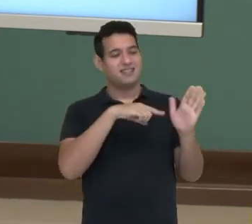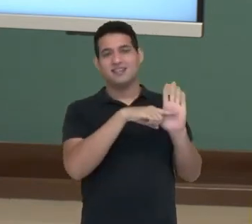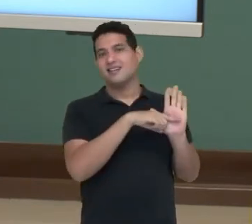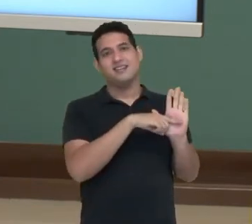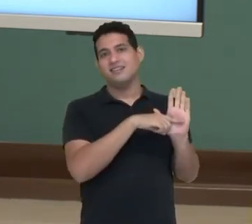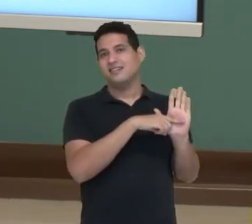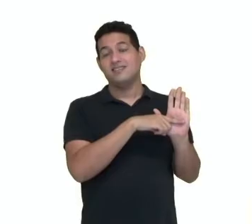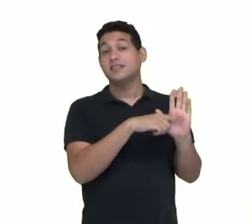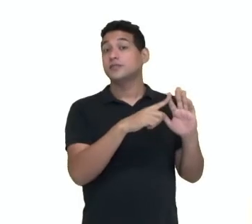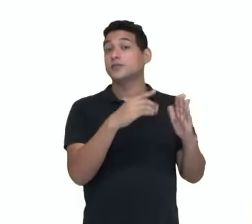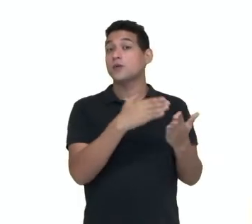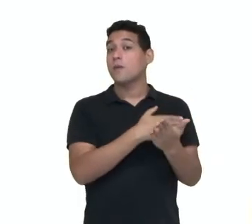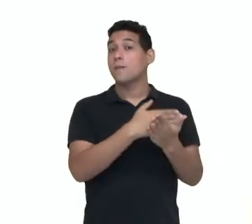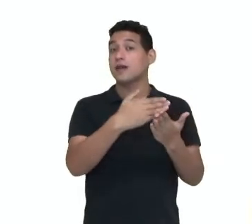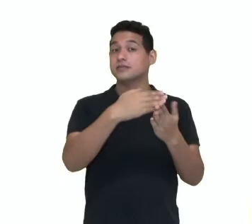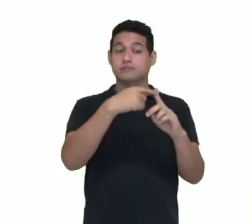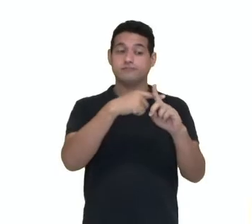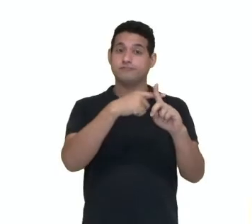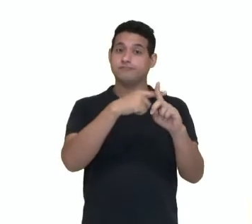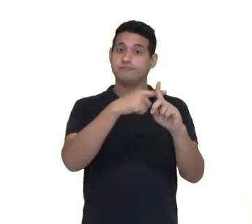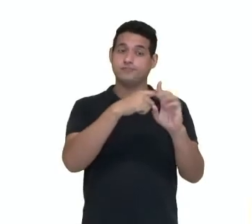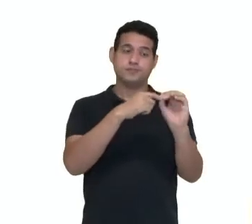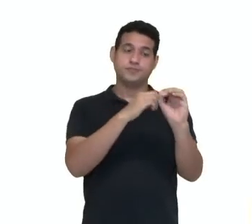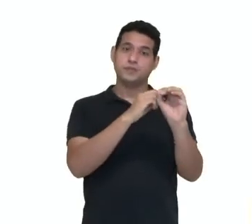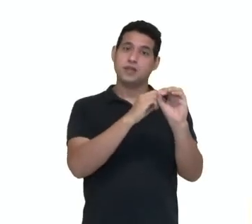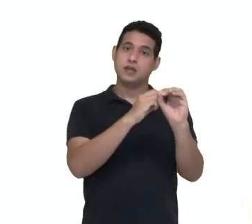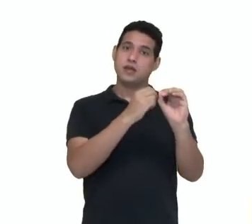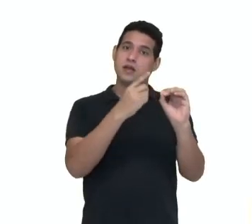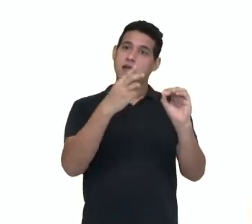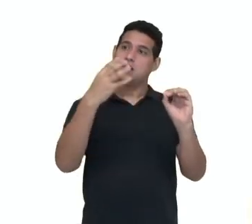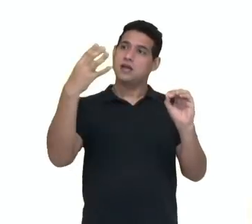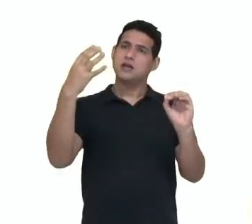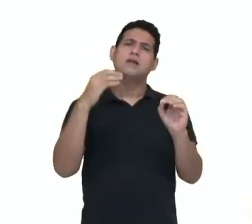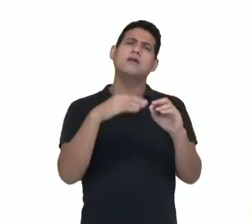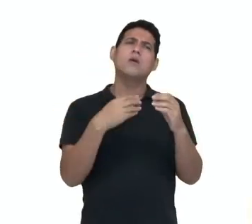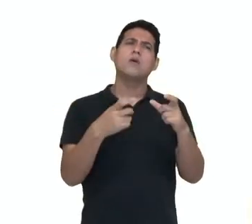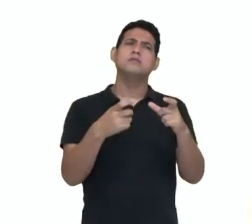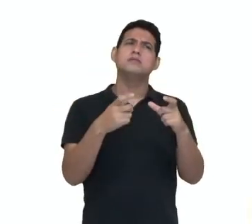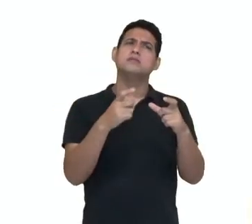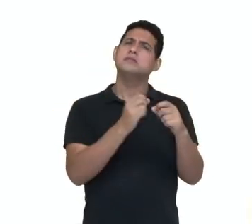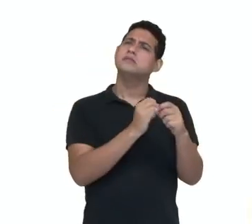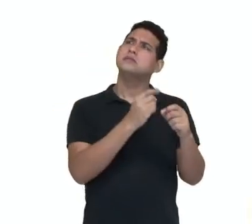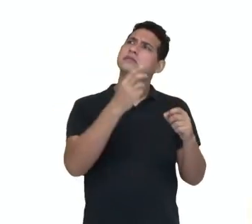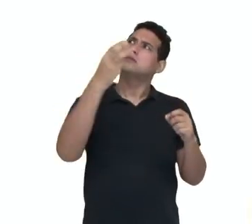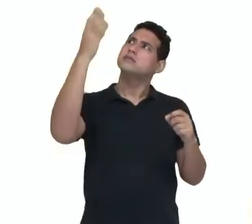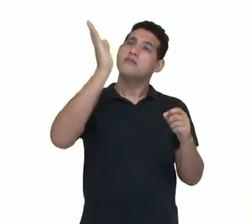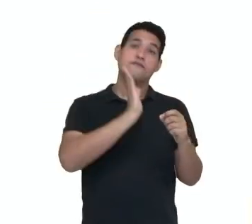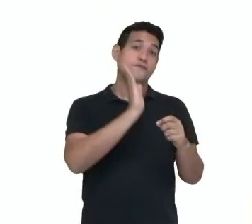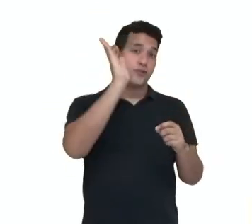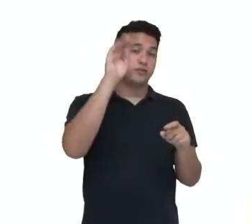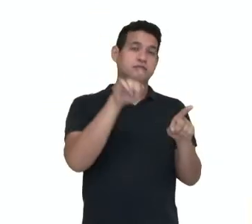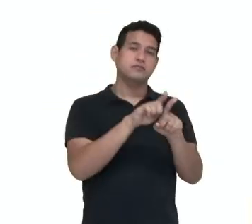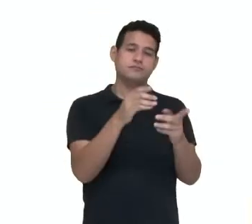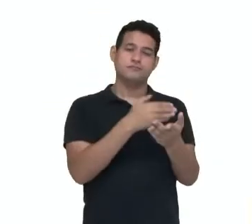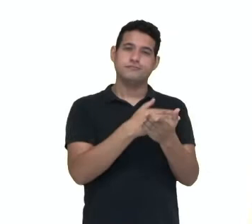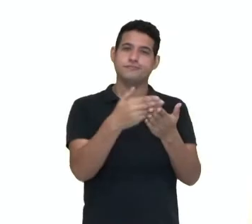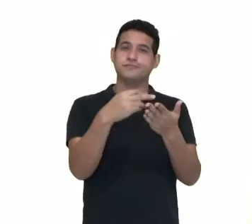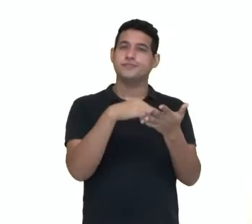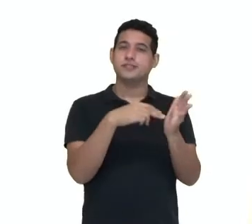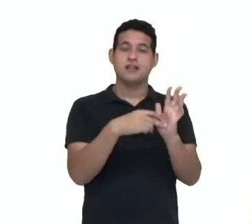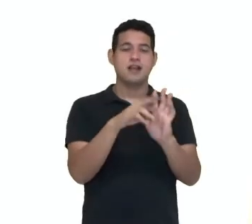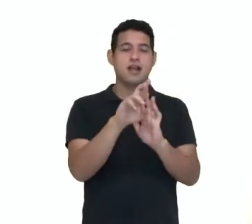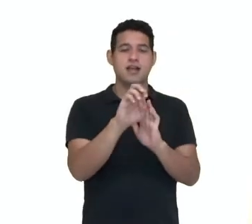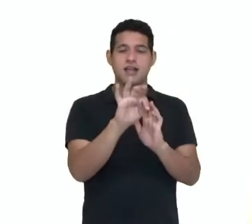bom? Então, a gente começa a partir daqui do zero, né? A partir do zero, saiu da onde? Foi para onde? Então, é essa linha ali que é a